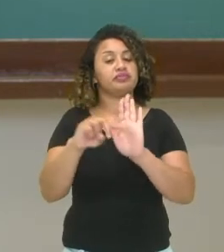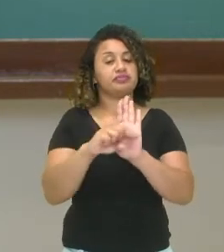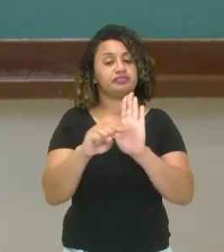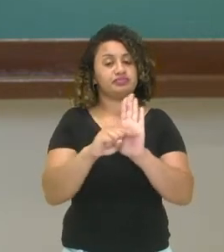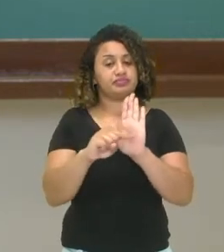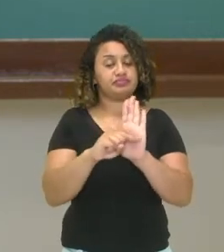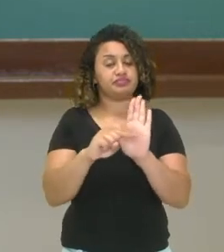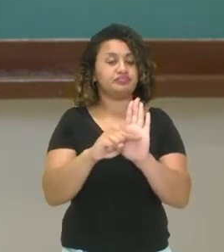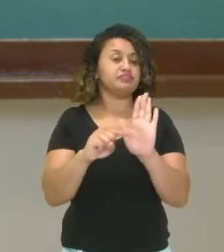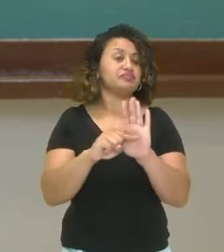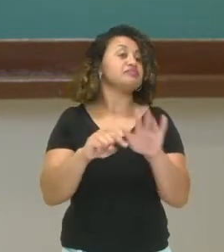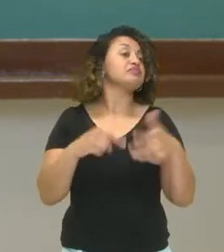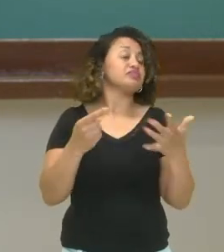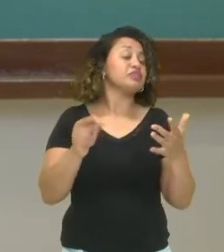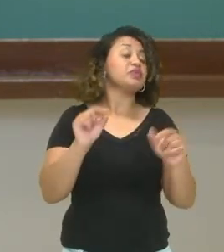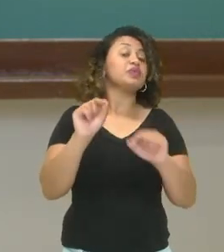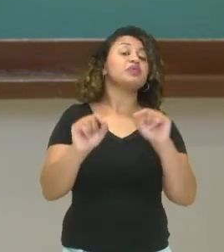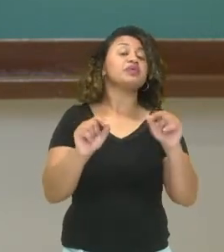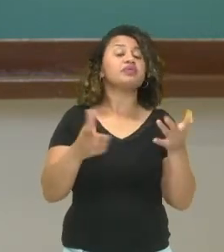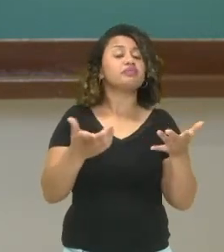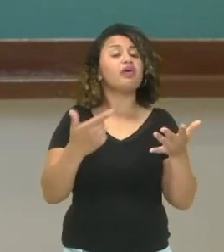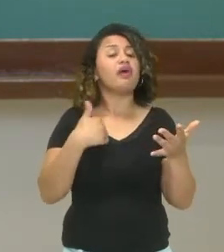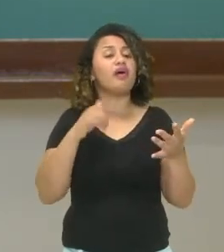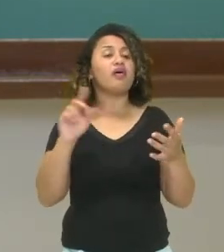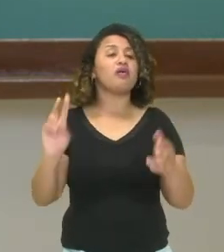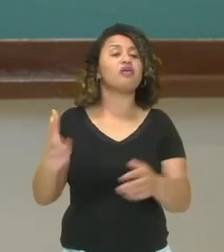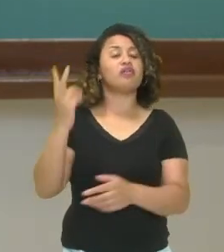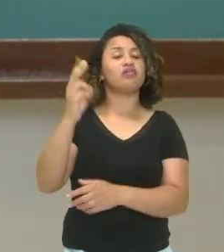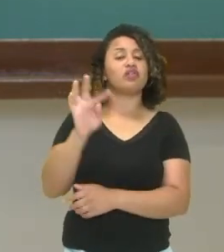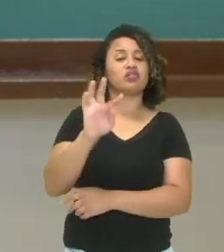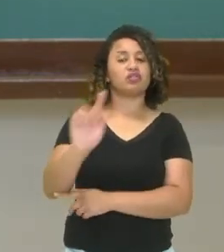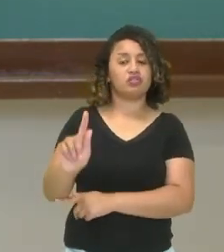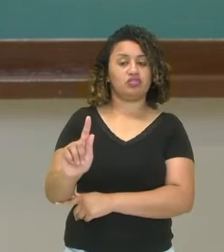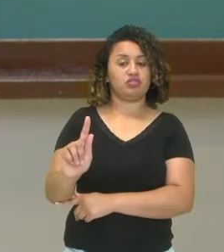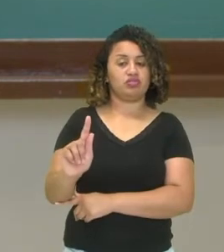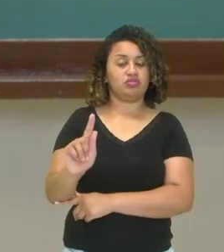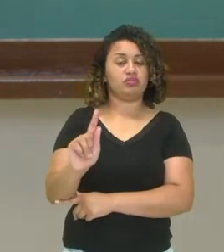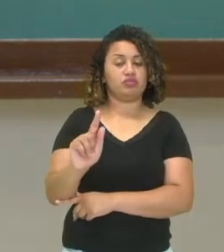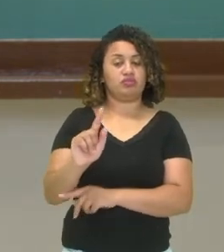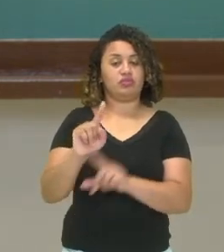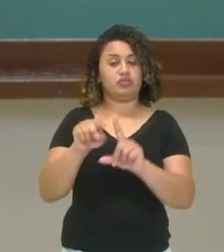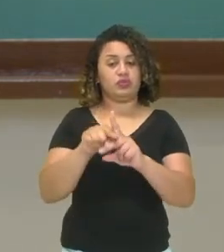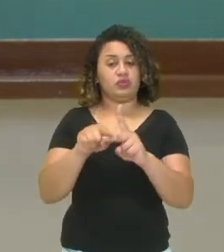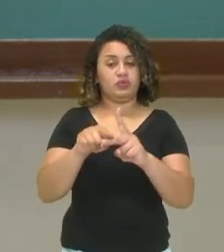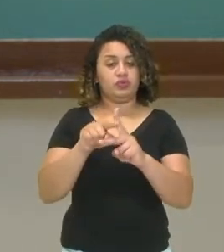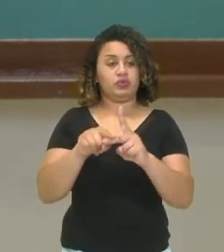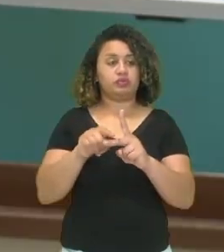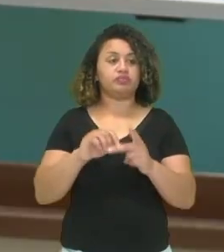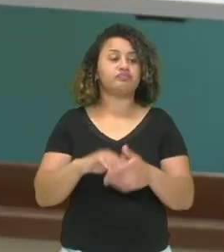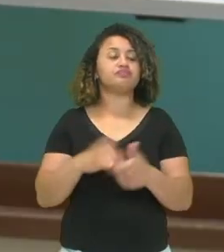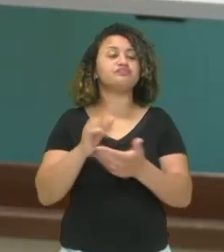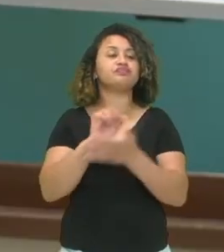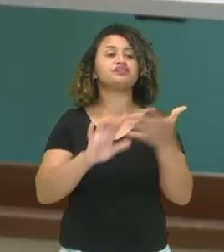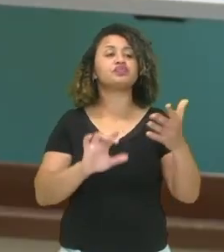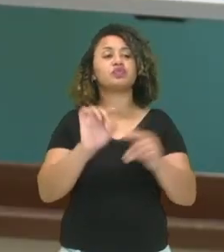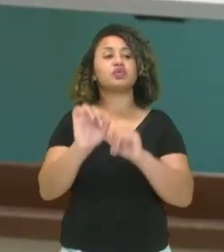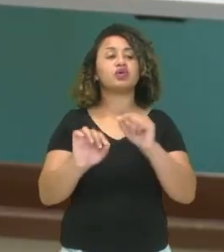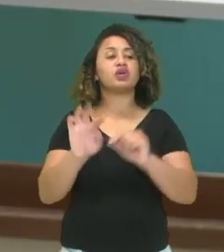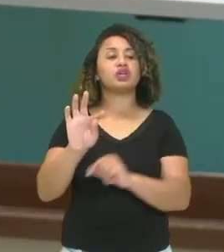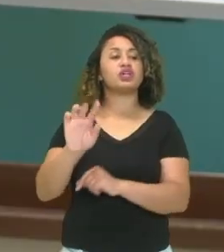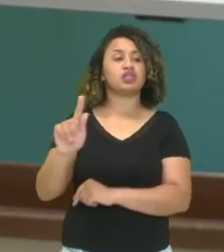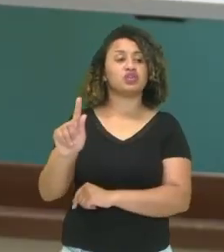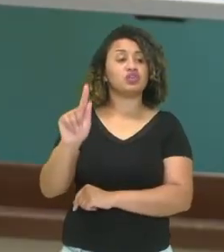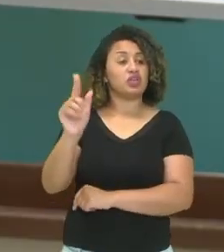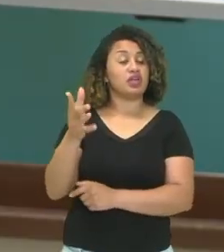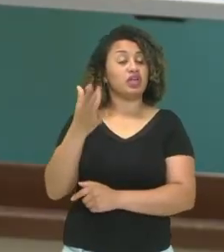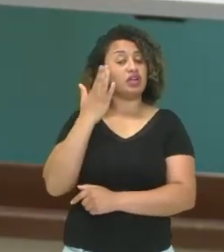coeficiente angular, a gente lembrou até agora, é o valor da tangente do ângulo. Então vamos ver aqui no exercício. A tangente aqui, nós